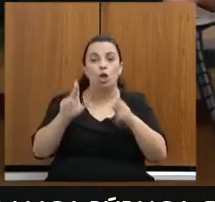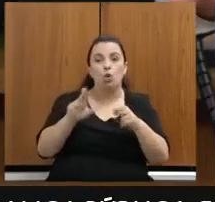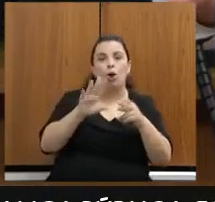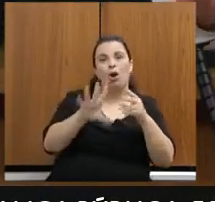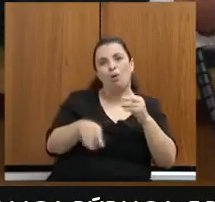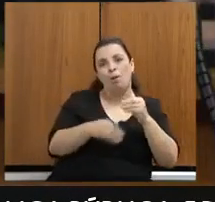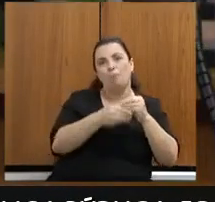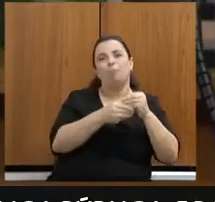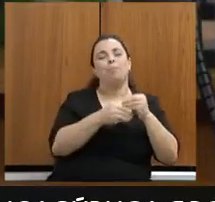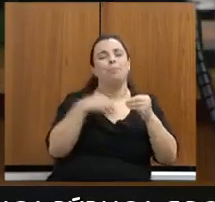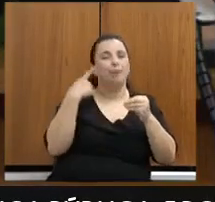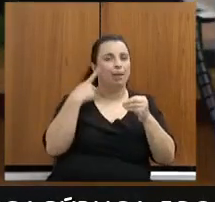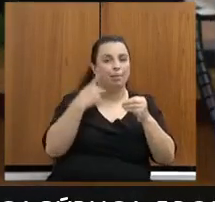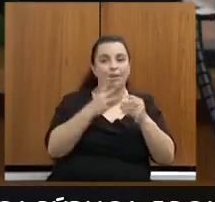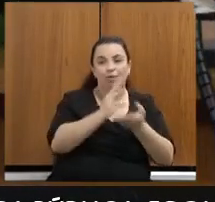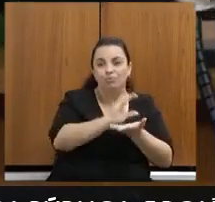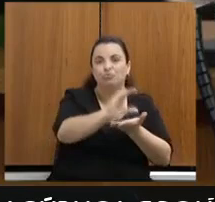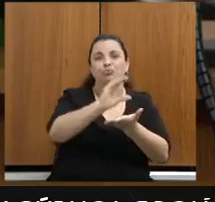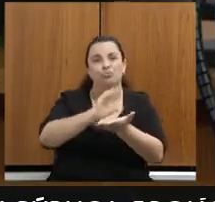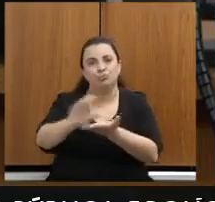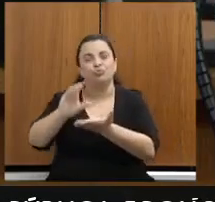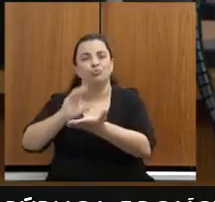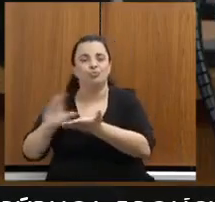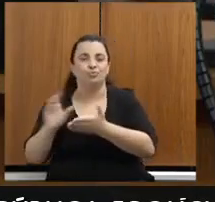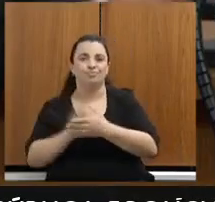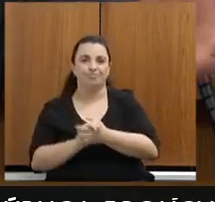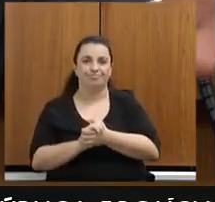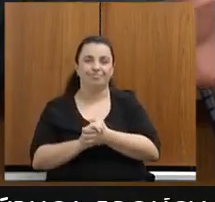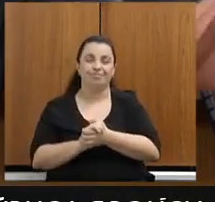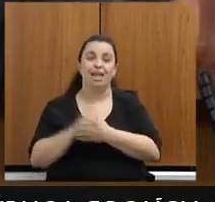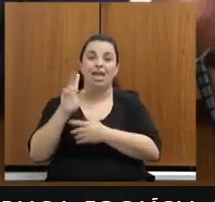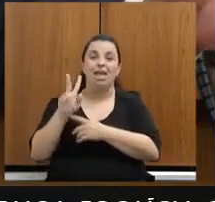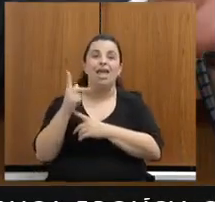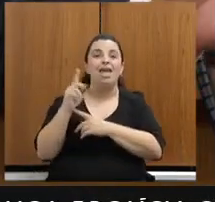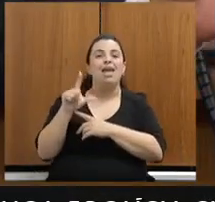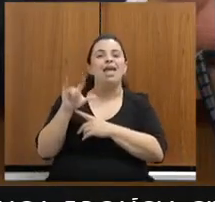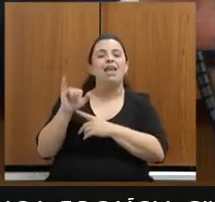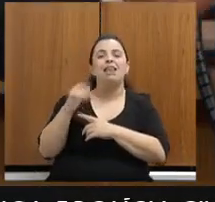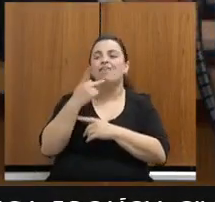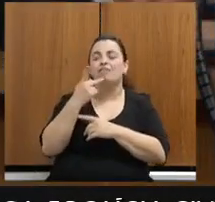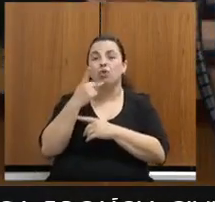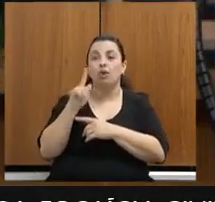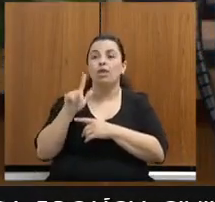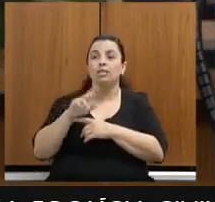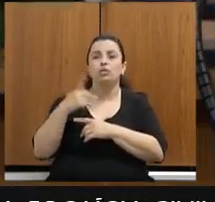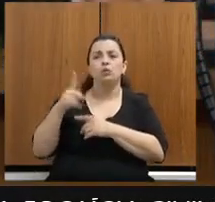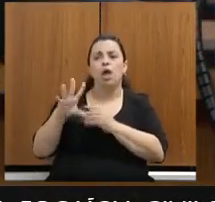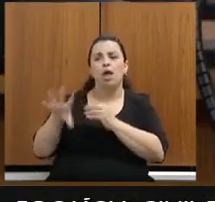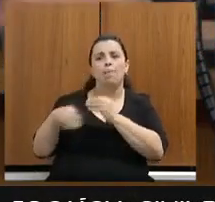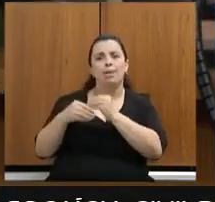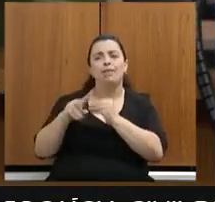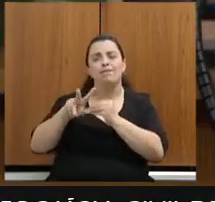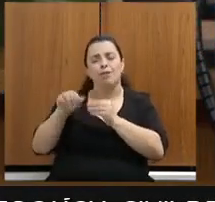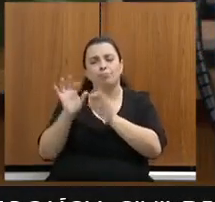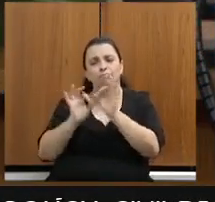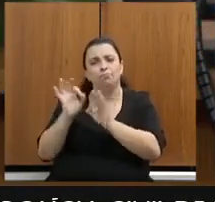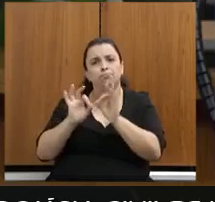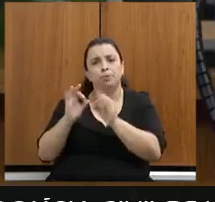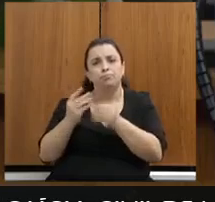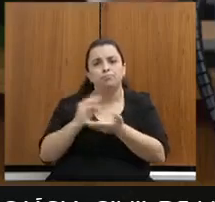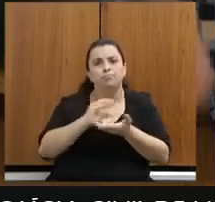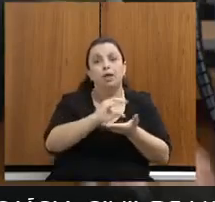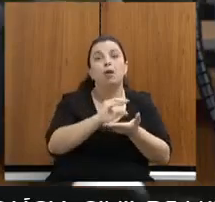quantas armas não é para emenda dele não estado pensaria nisso não sei e tem aquela